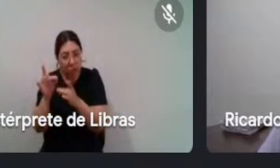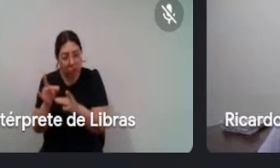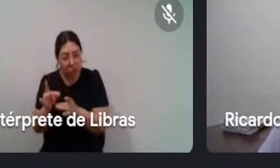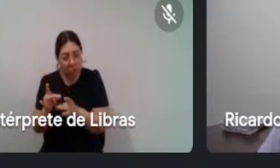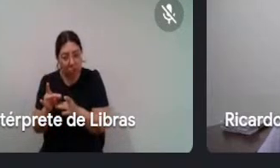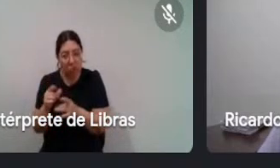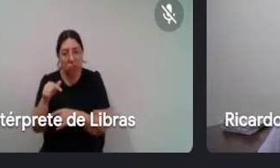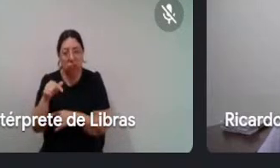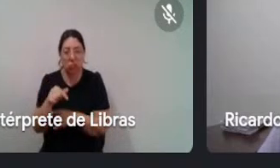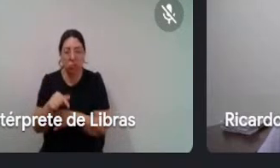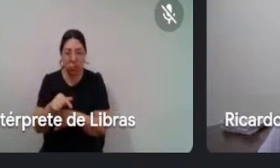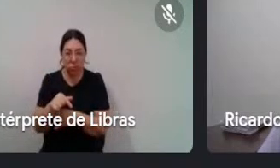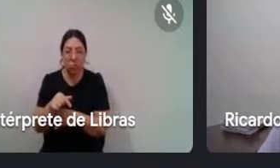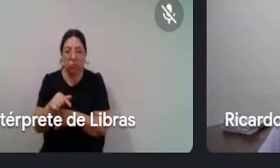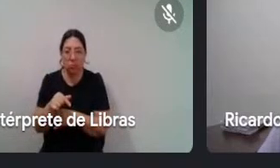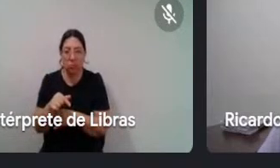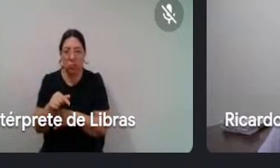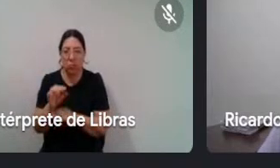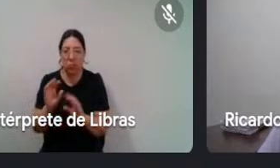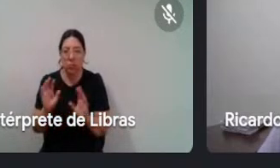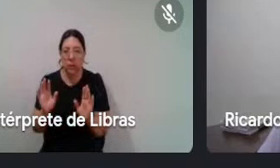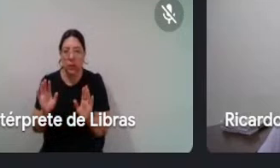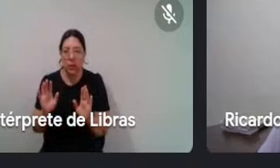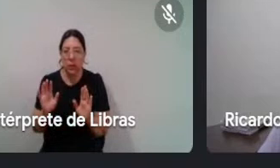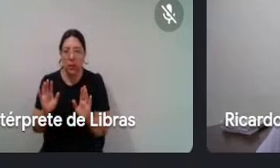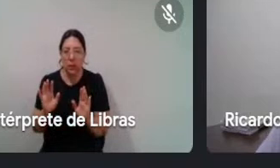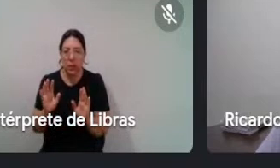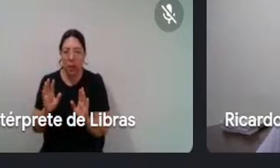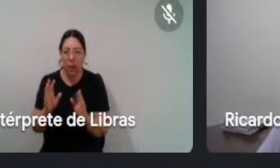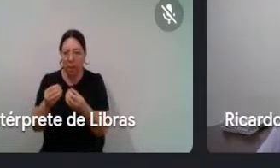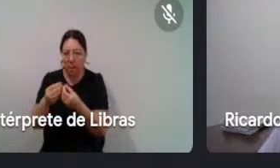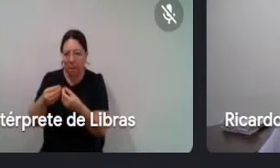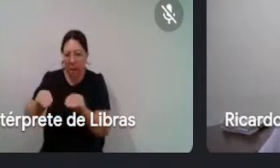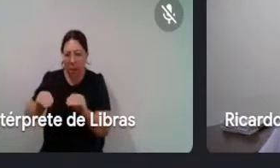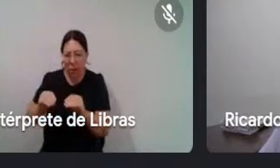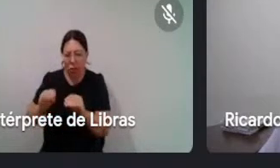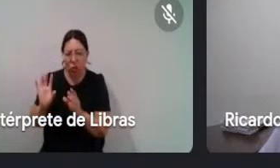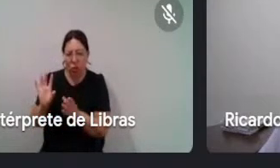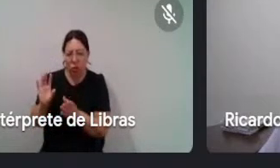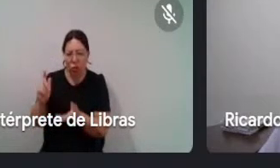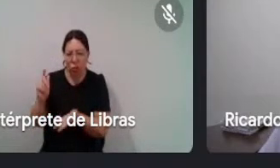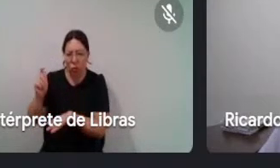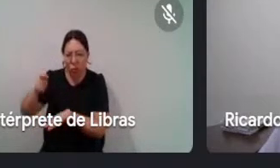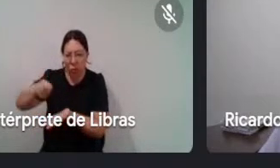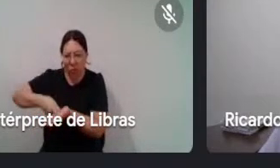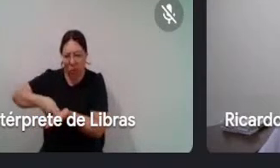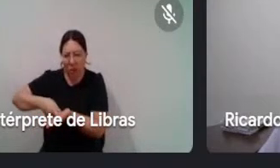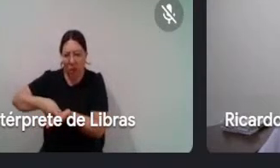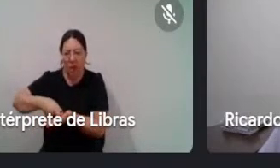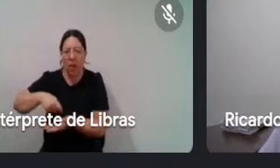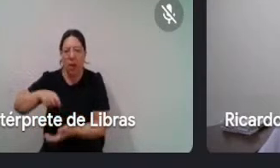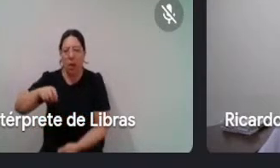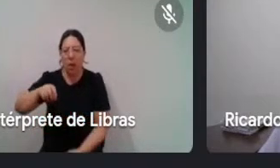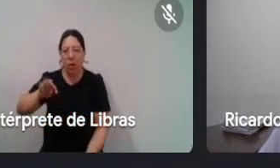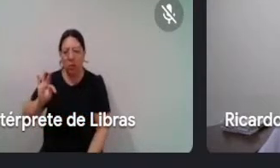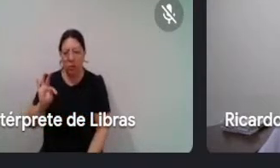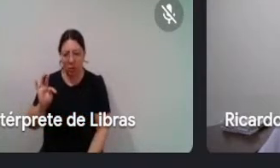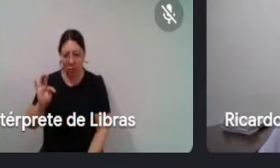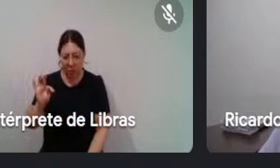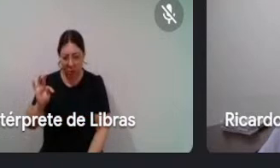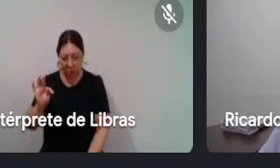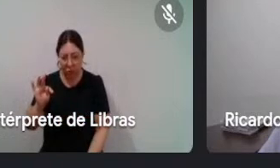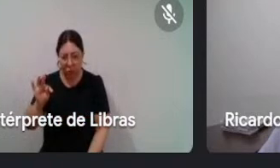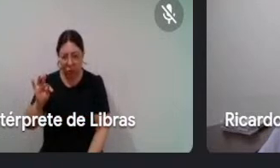2019, sem prejuízo de determinar o recolhimento ao Tesouro Nacional com recursos próprios dos valores advindos do fundo